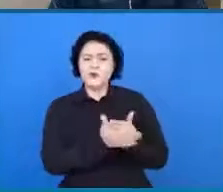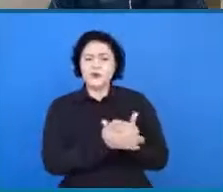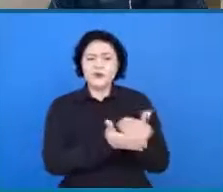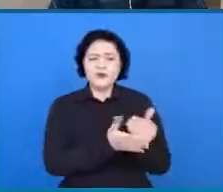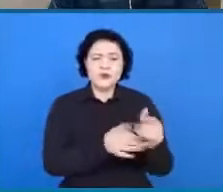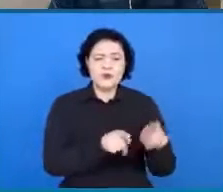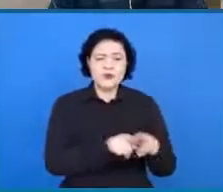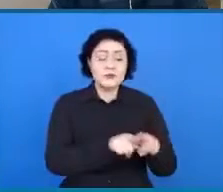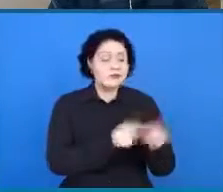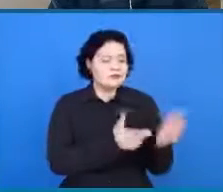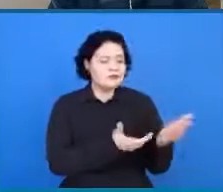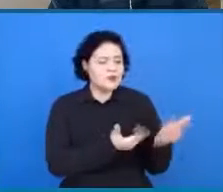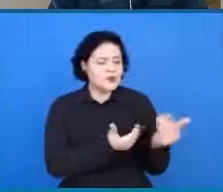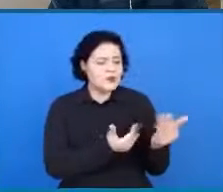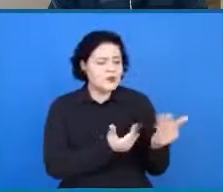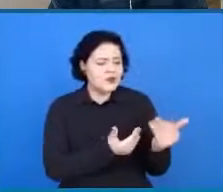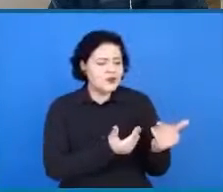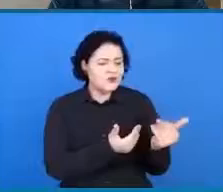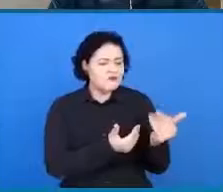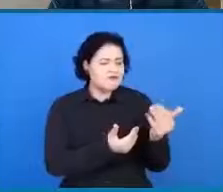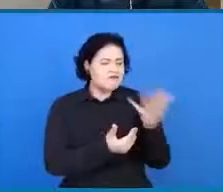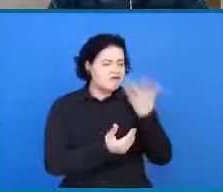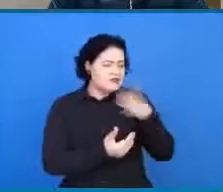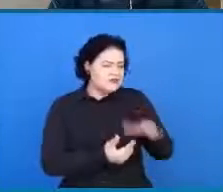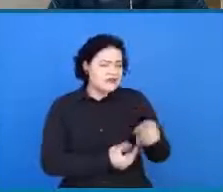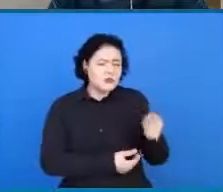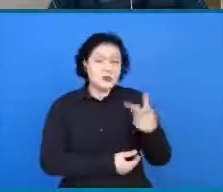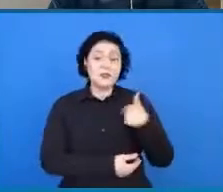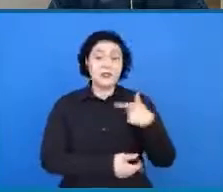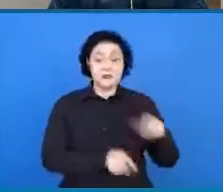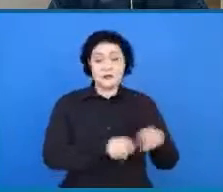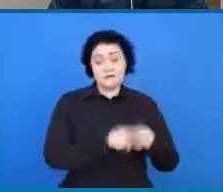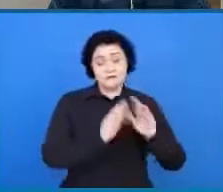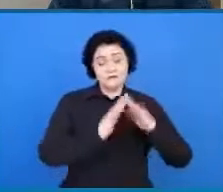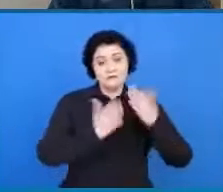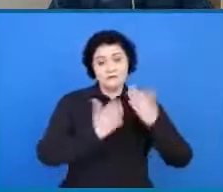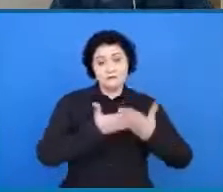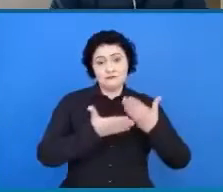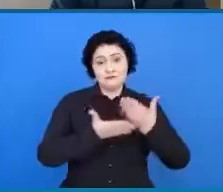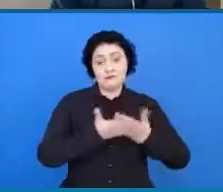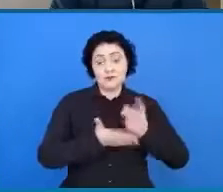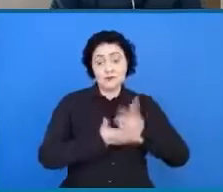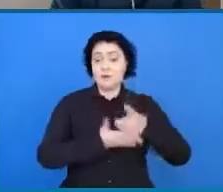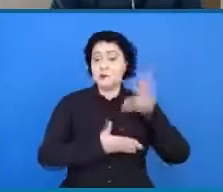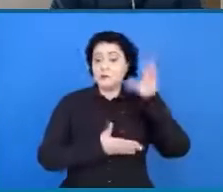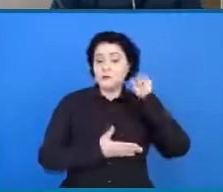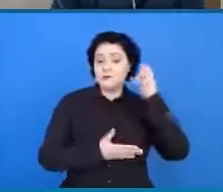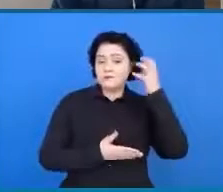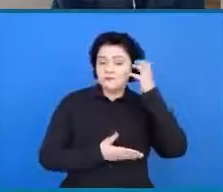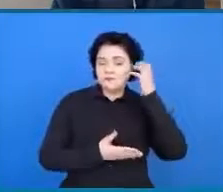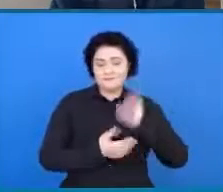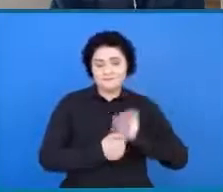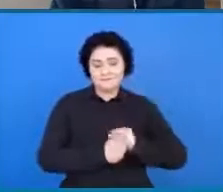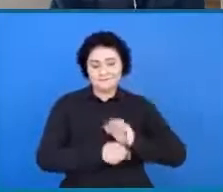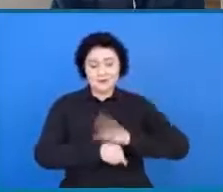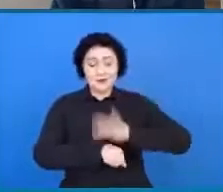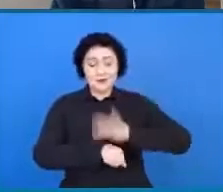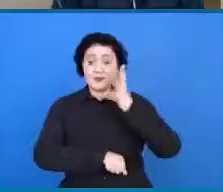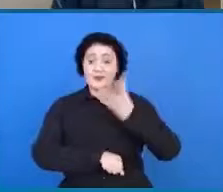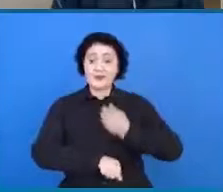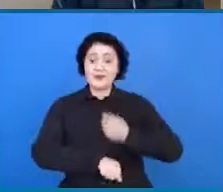era muito jovem quase crianças e eu levava para escola e e vamos ouvindo o Momento Espírita e